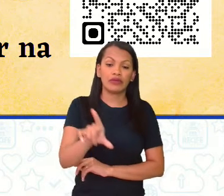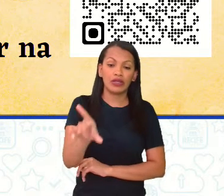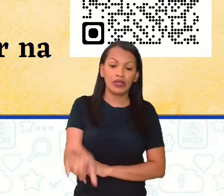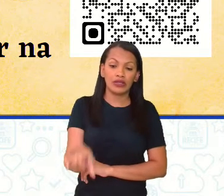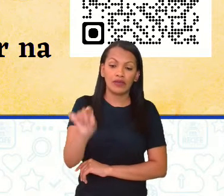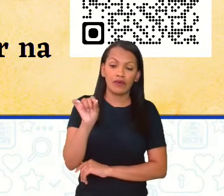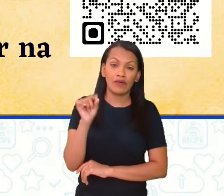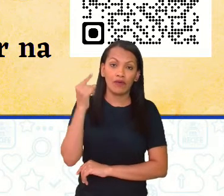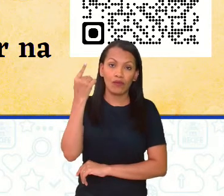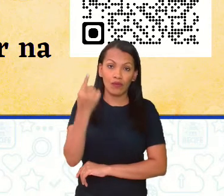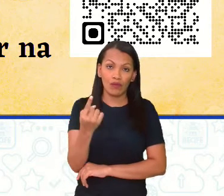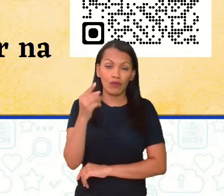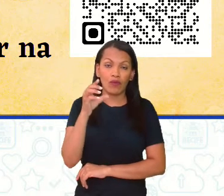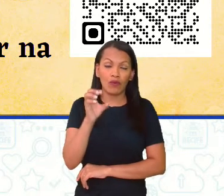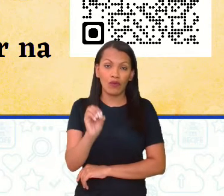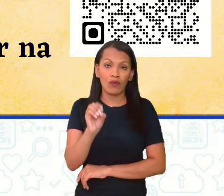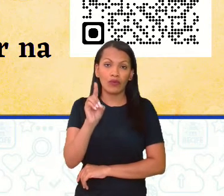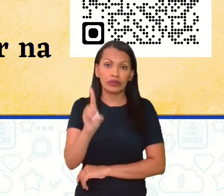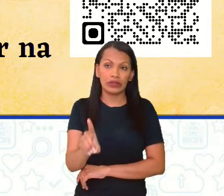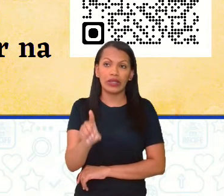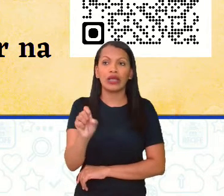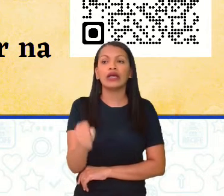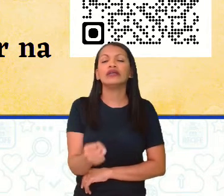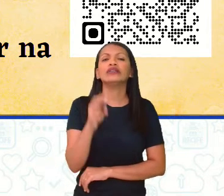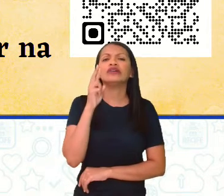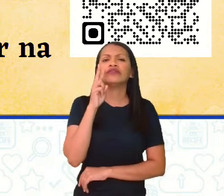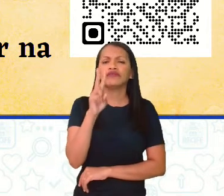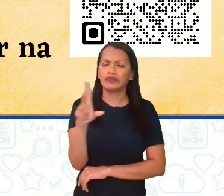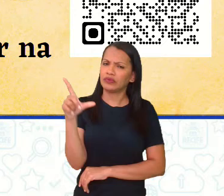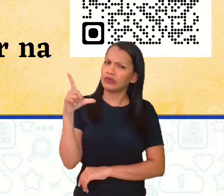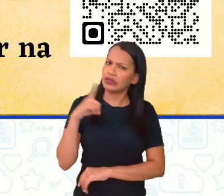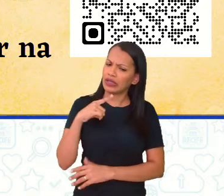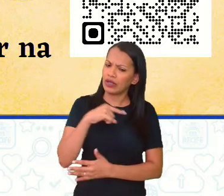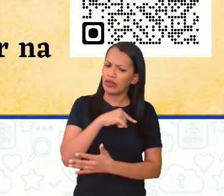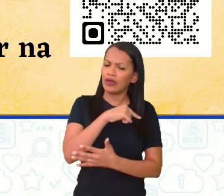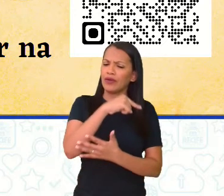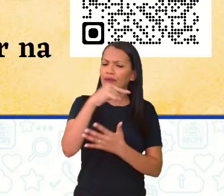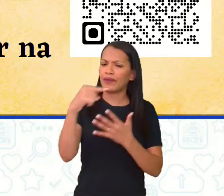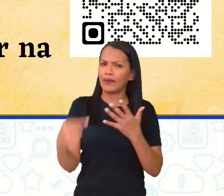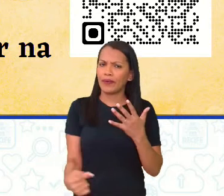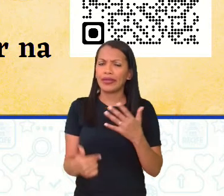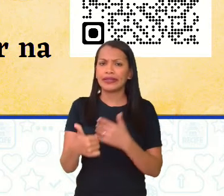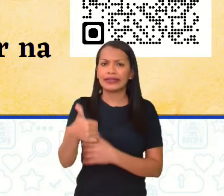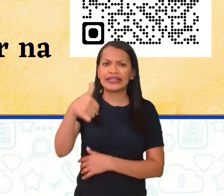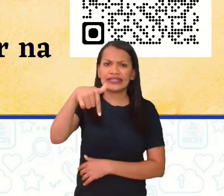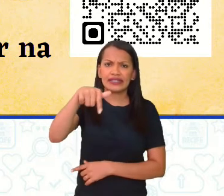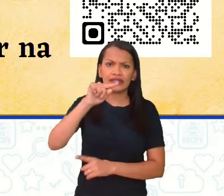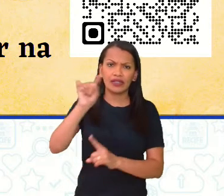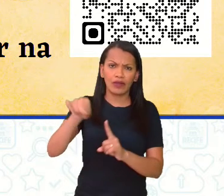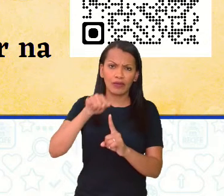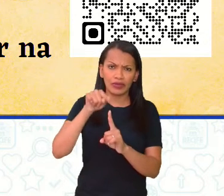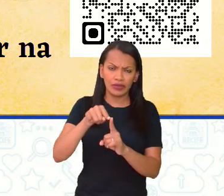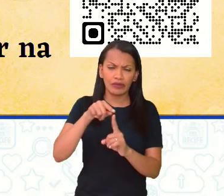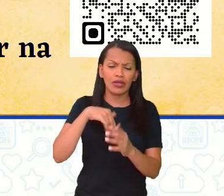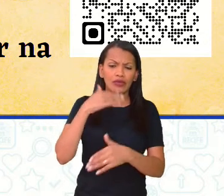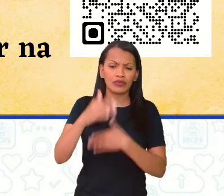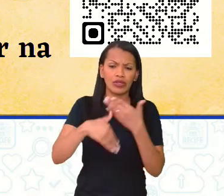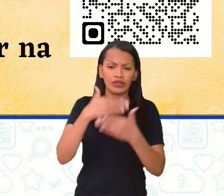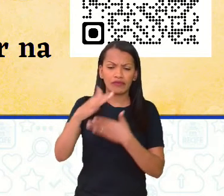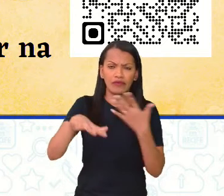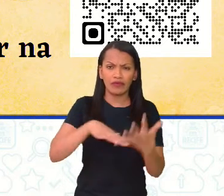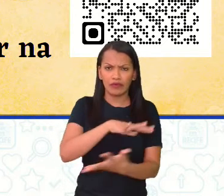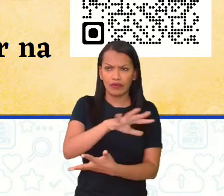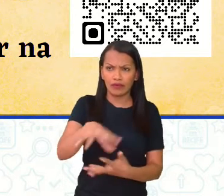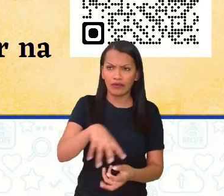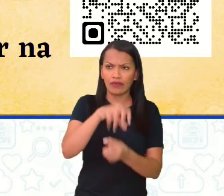desses ODS, tá? Então a gente viu que tem 17 objetivos para o desenvolvimento sustentável 2030,